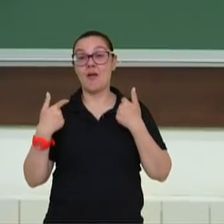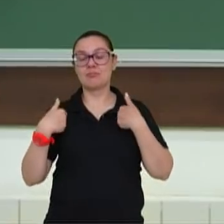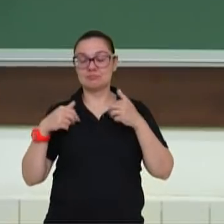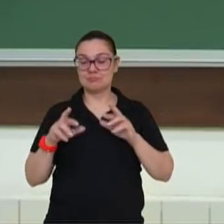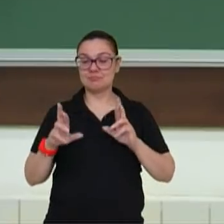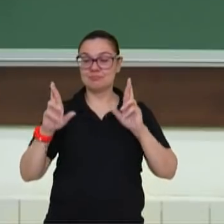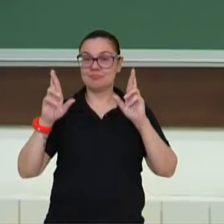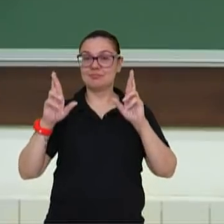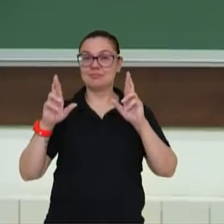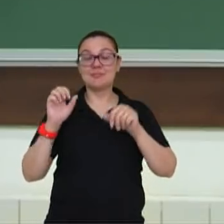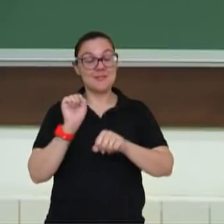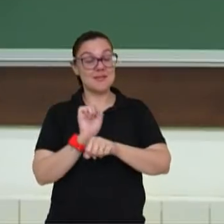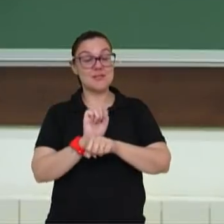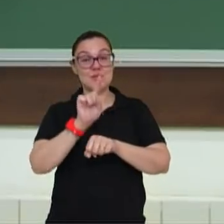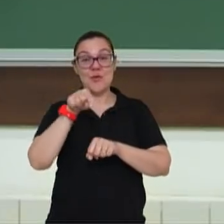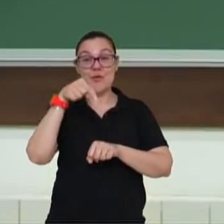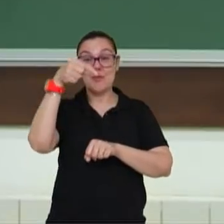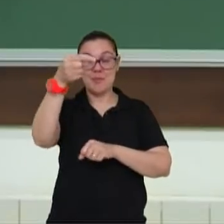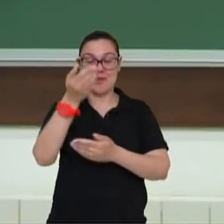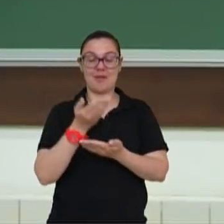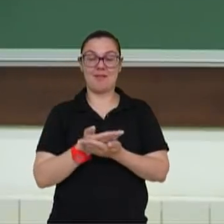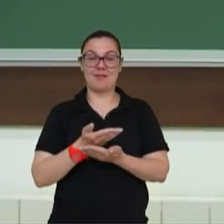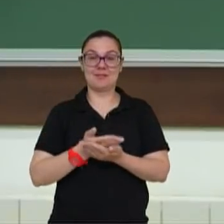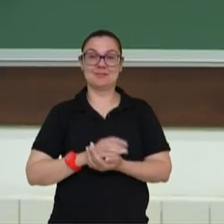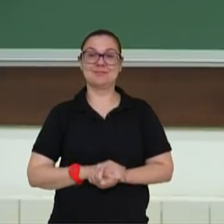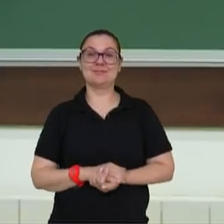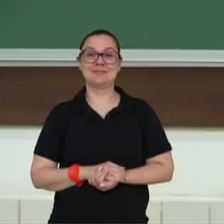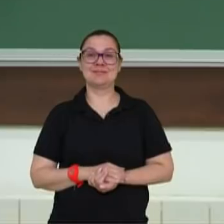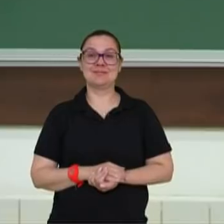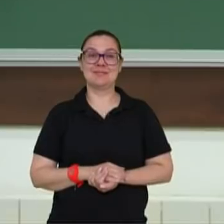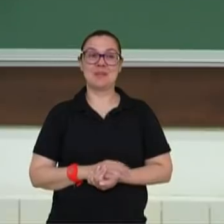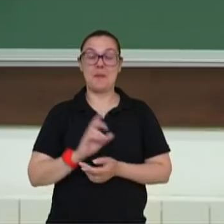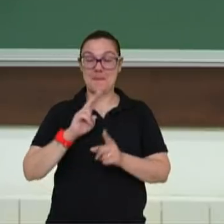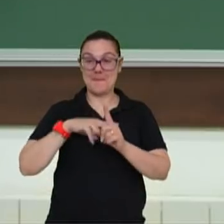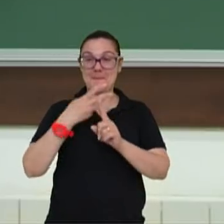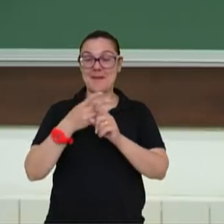esperamos vocês na próxima aula para